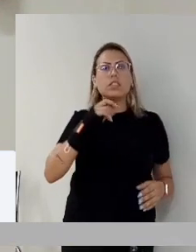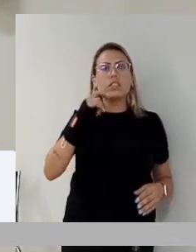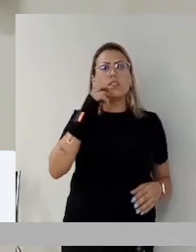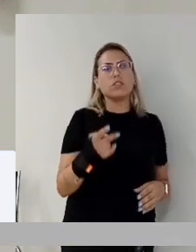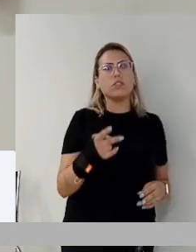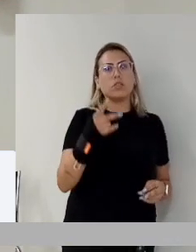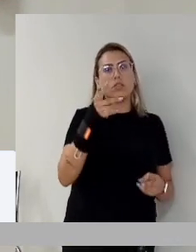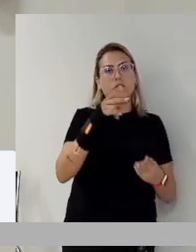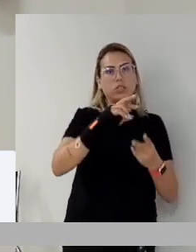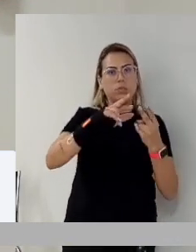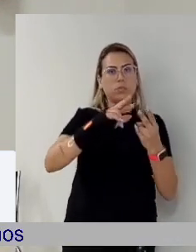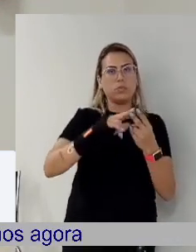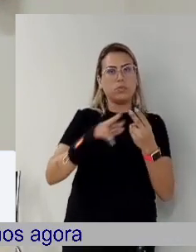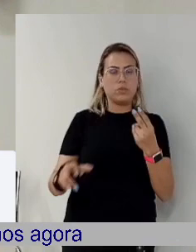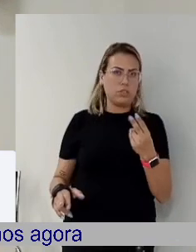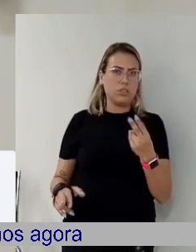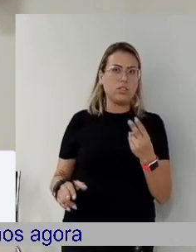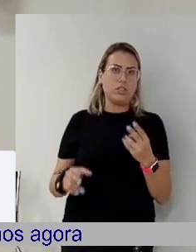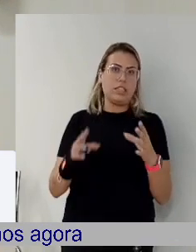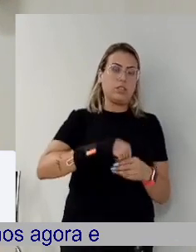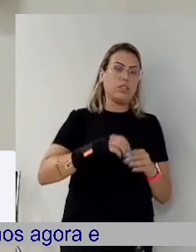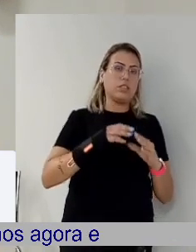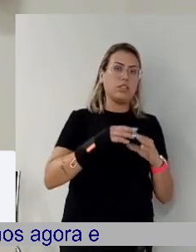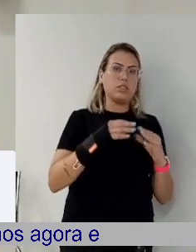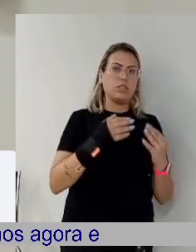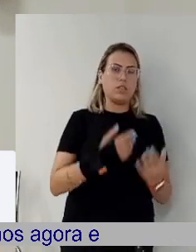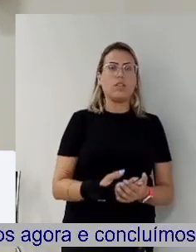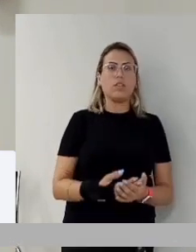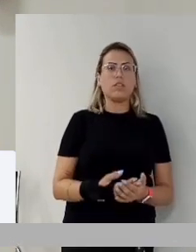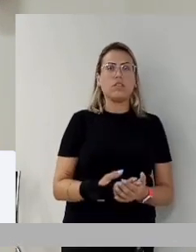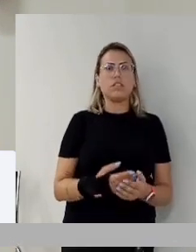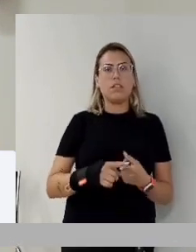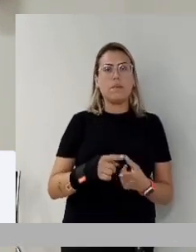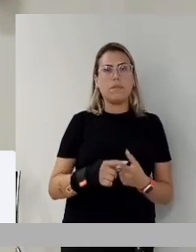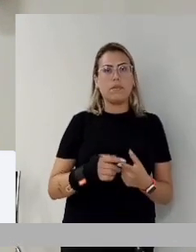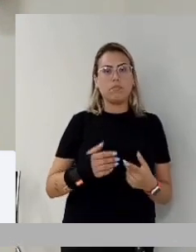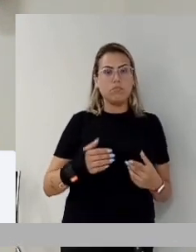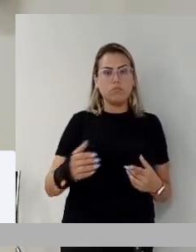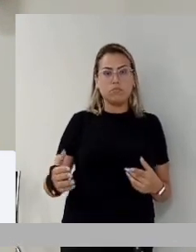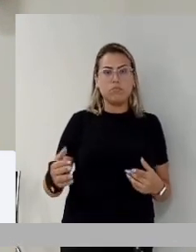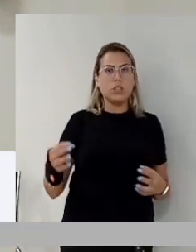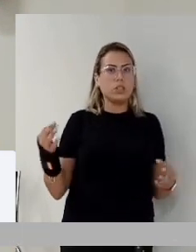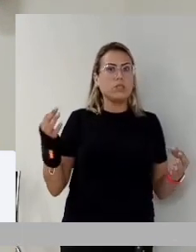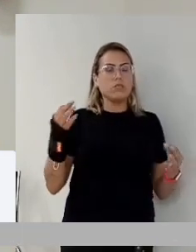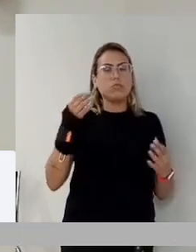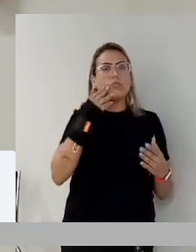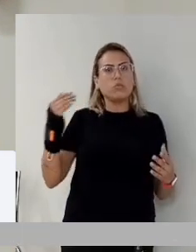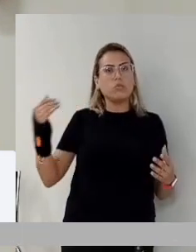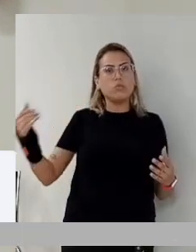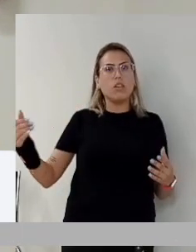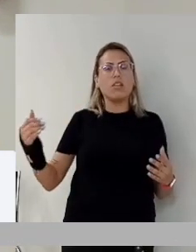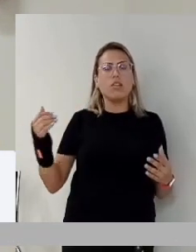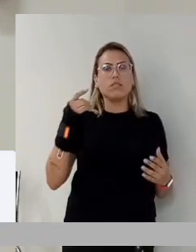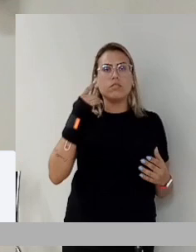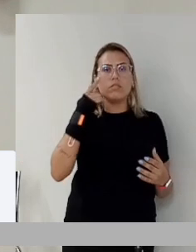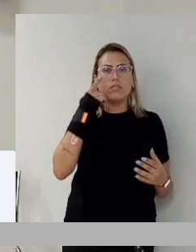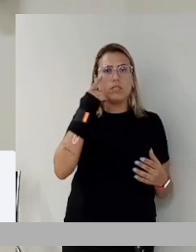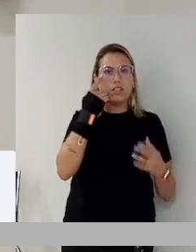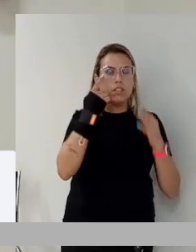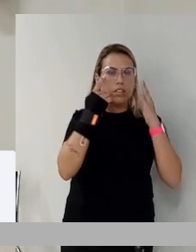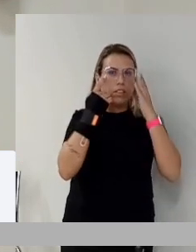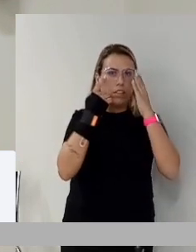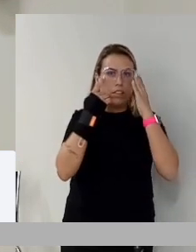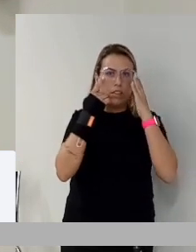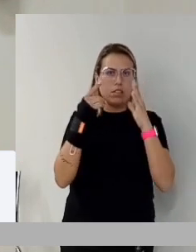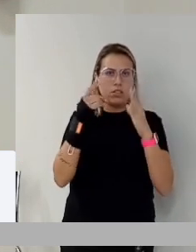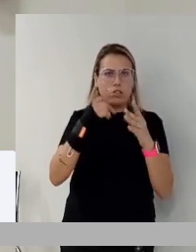tipos de material reciclavel pra escola e diante do Sucesso e até a qualidade talvez dos prêmios que nós entregamos